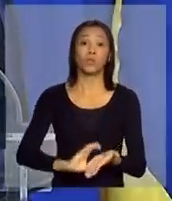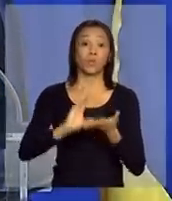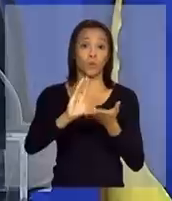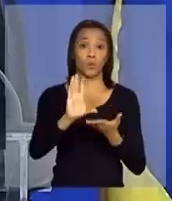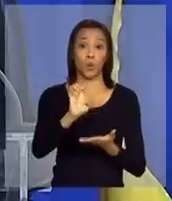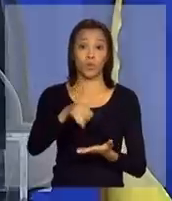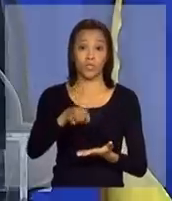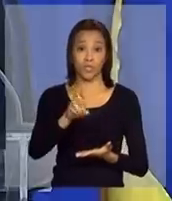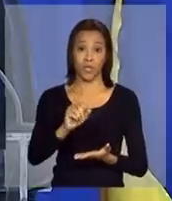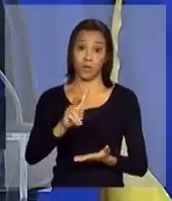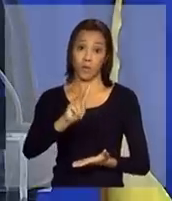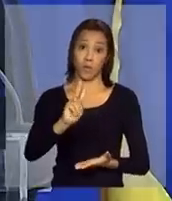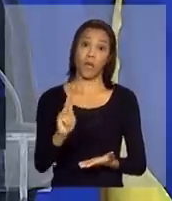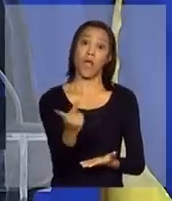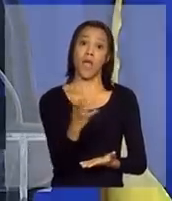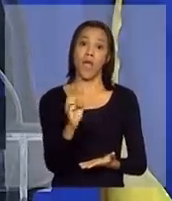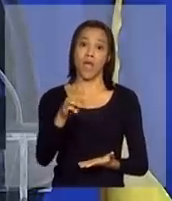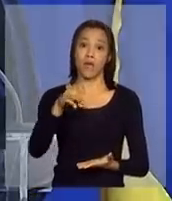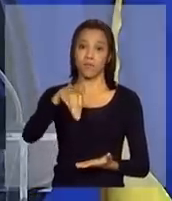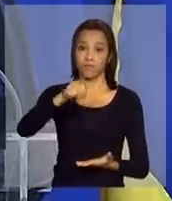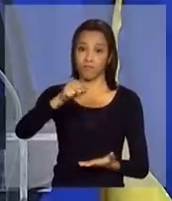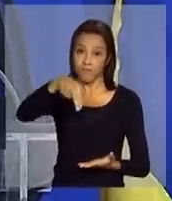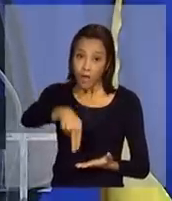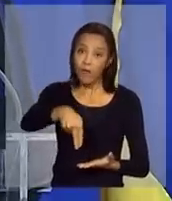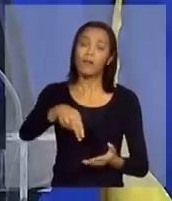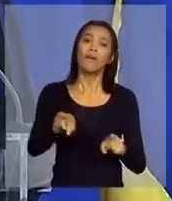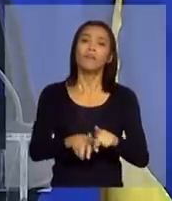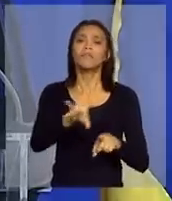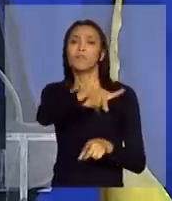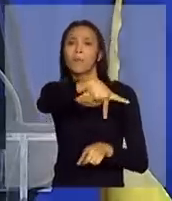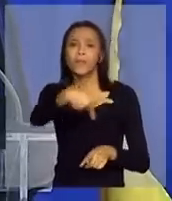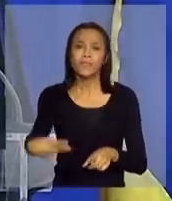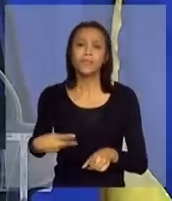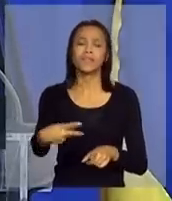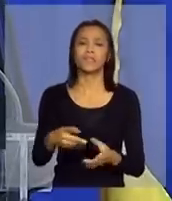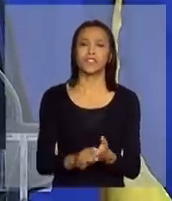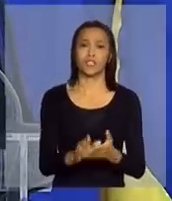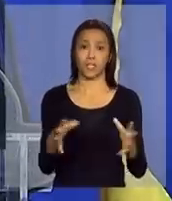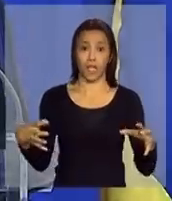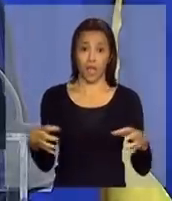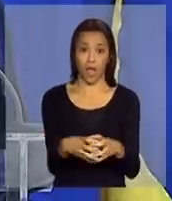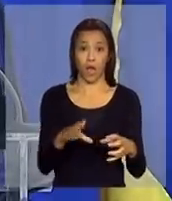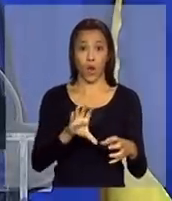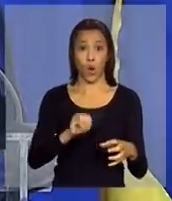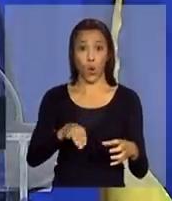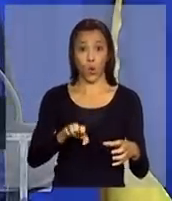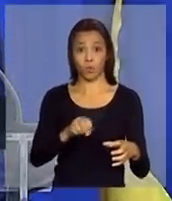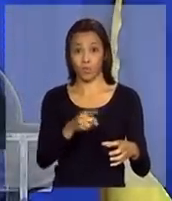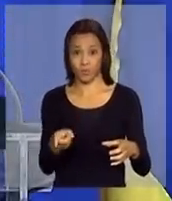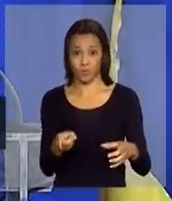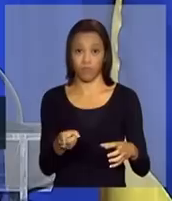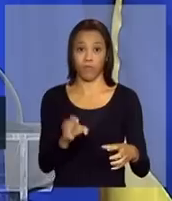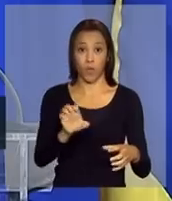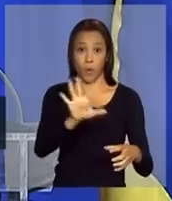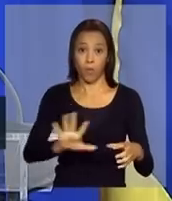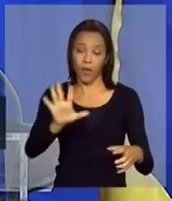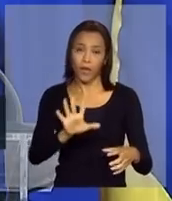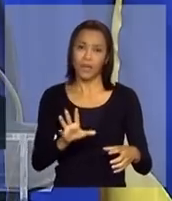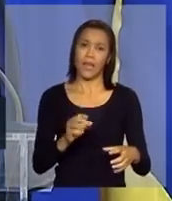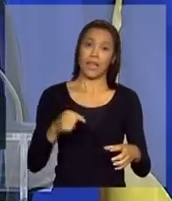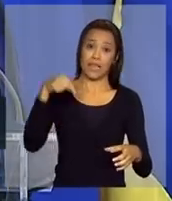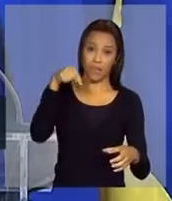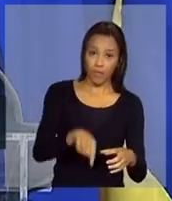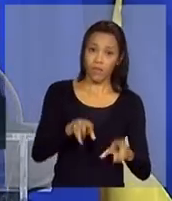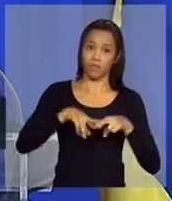Herman Van Rompuy, e o presidente da Comissão Europeia, José Manuel Durão Barroso. Tanto nesta